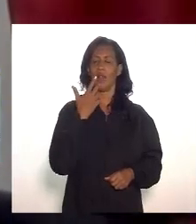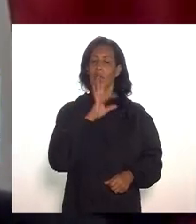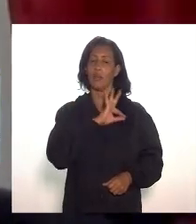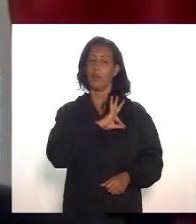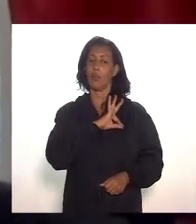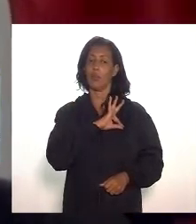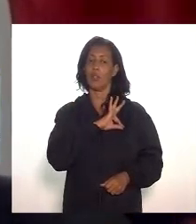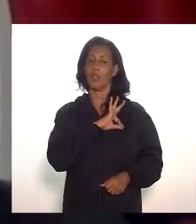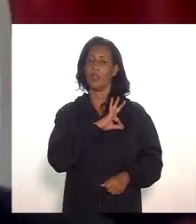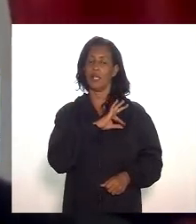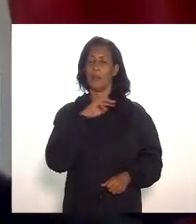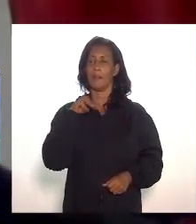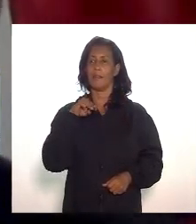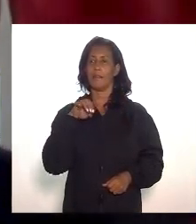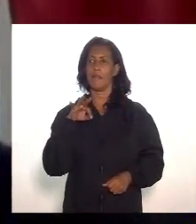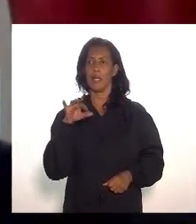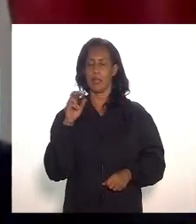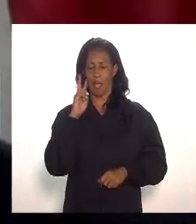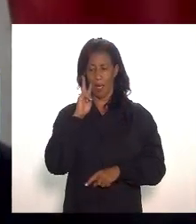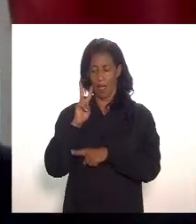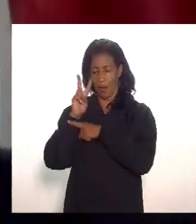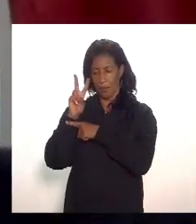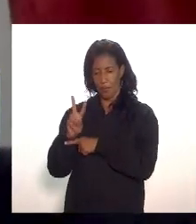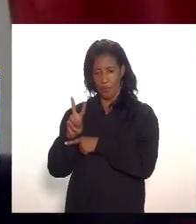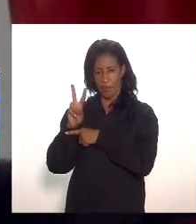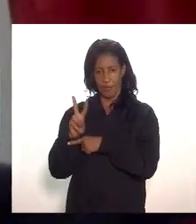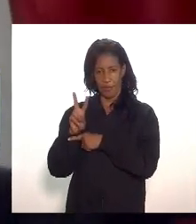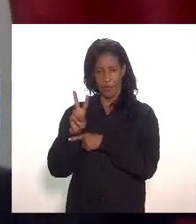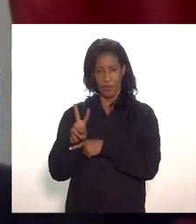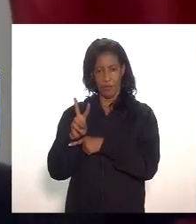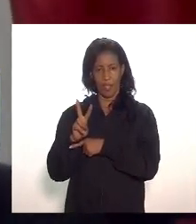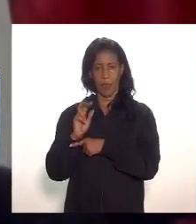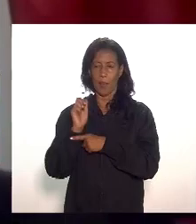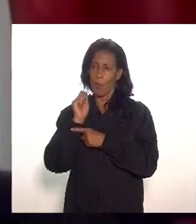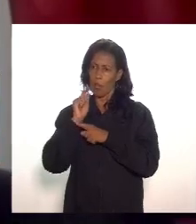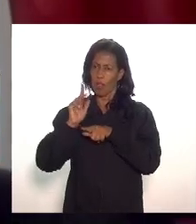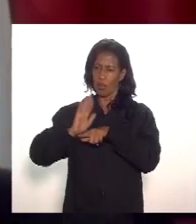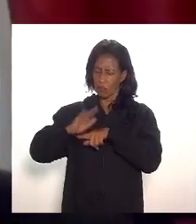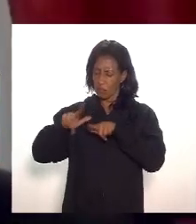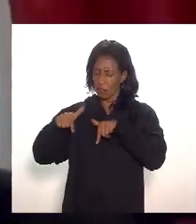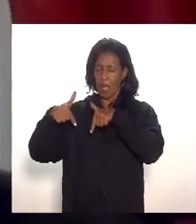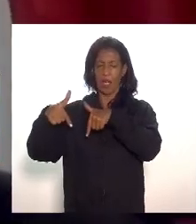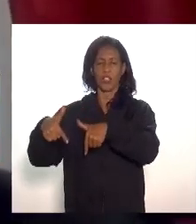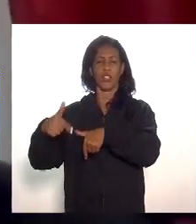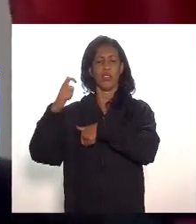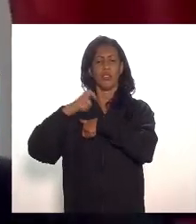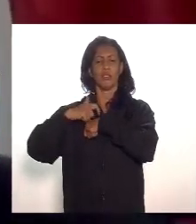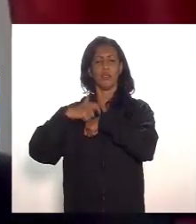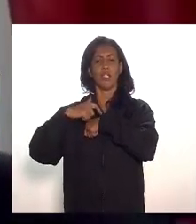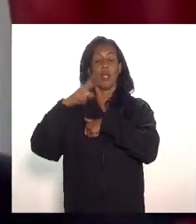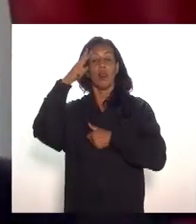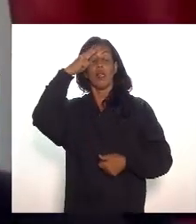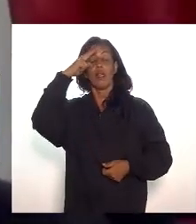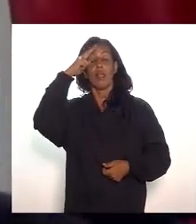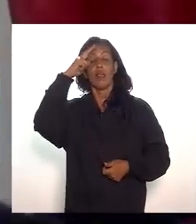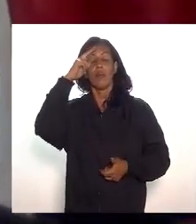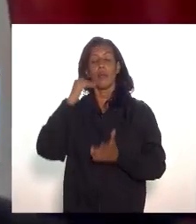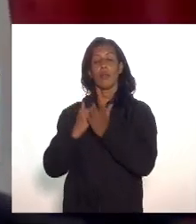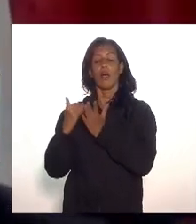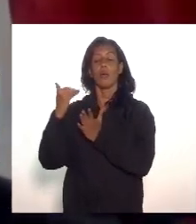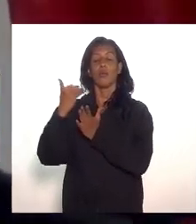Militar, ao verificar as condições do veículo, poder atuar nesse sentido. Lembrando que a